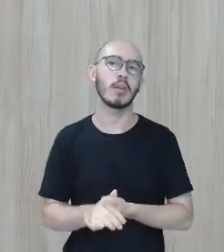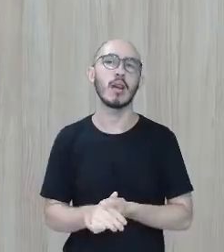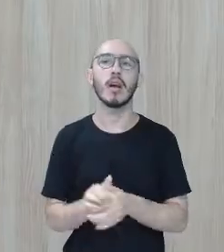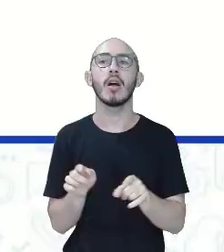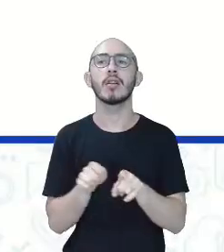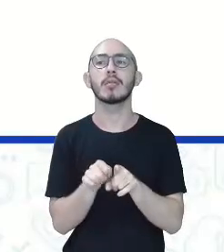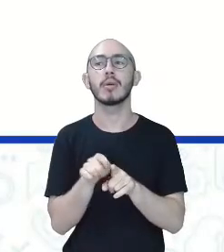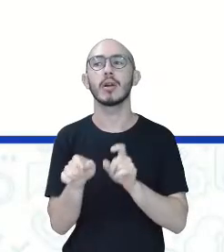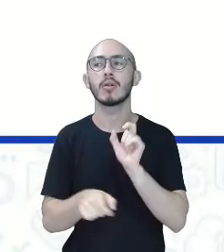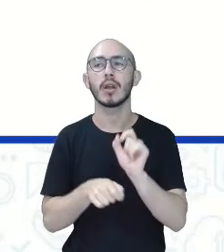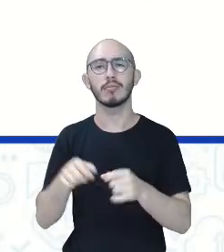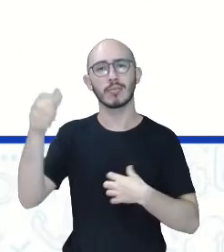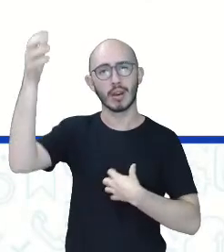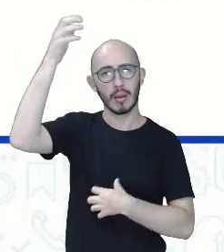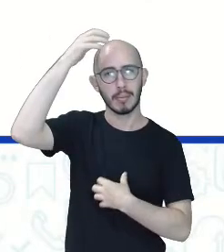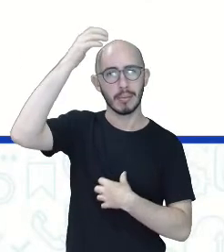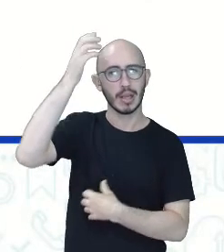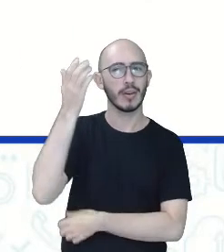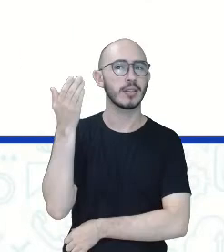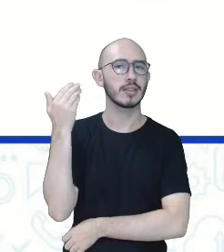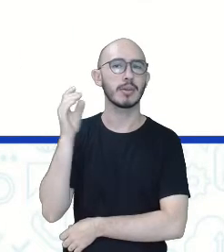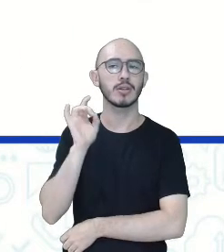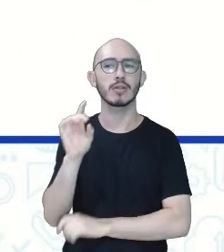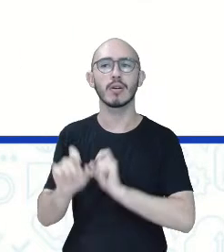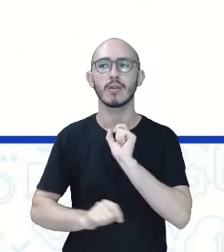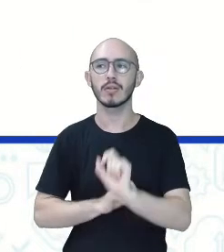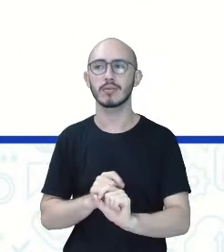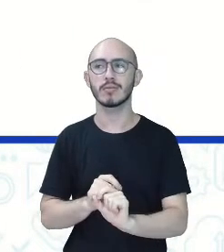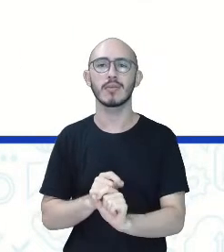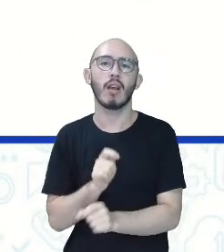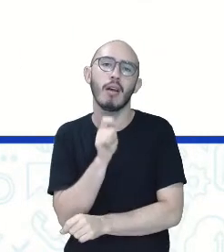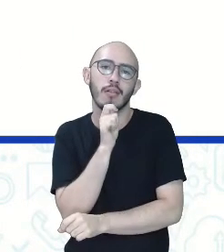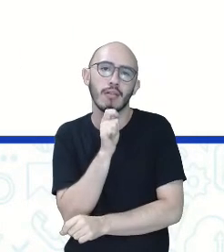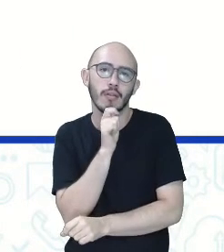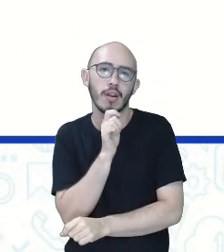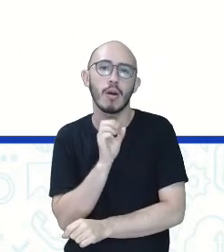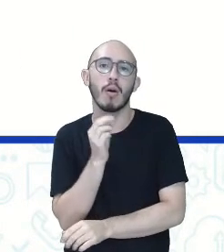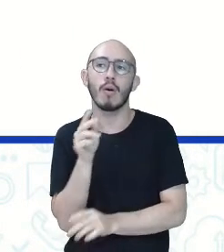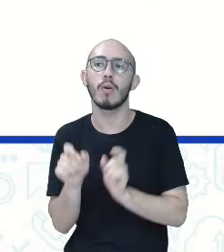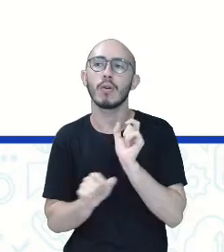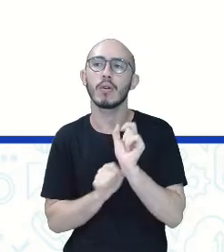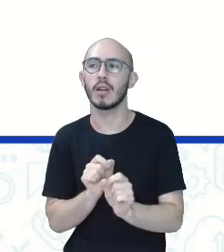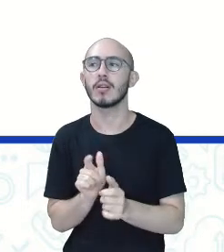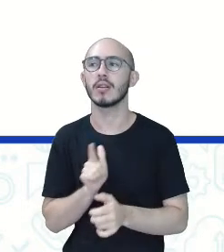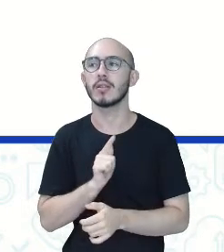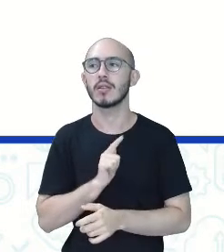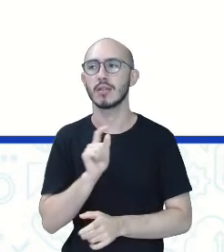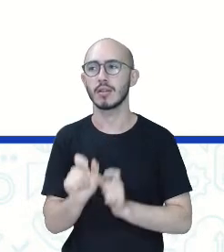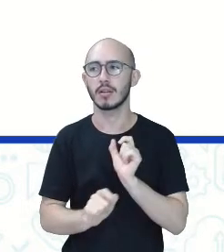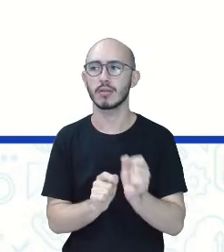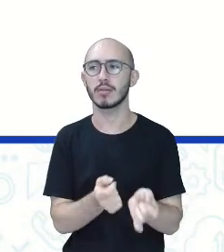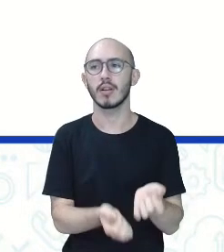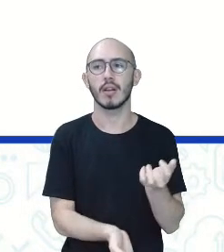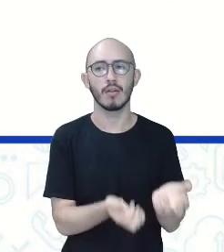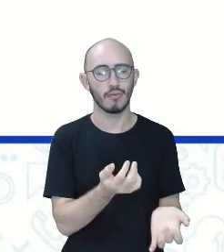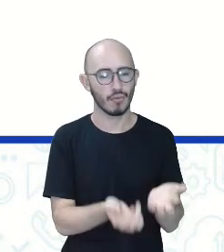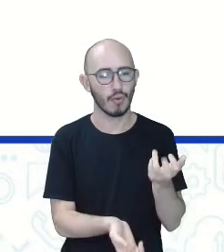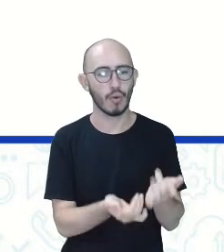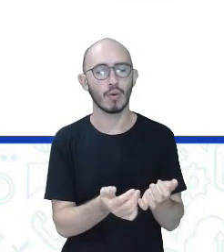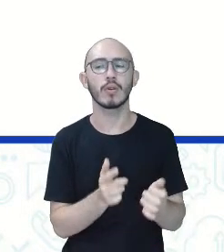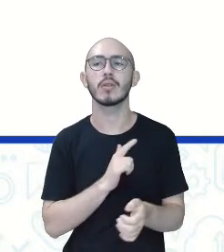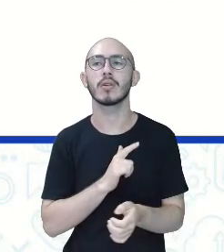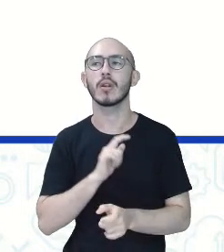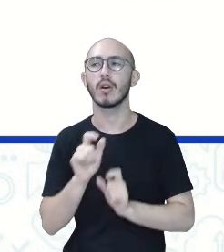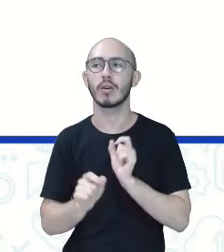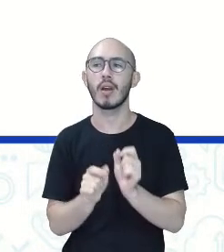os banhos que existiam antigamente eram só banhos frios, ou quando existia já o fogo, né? Era